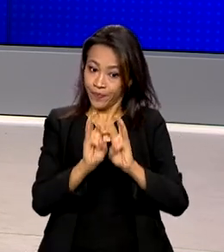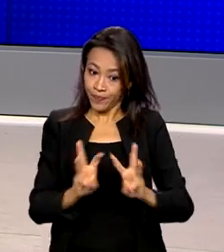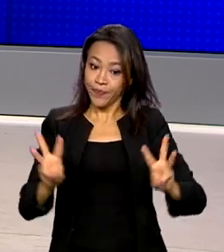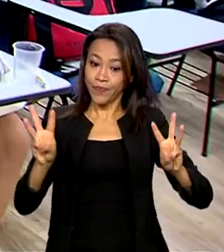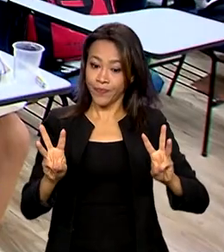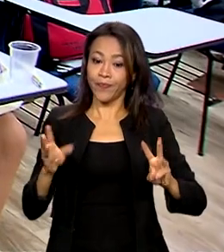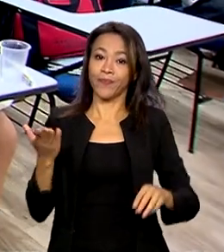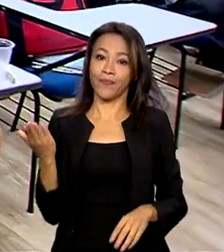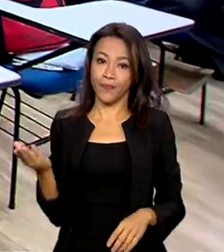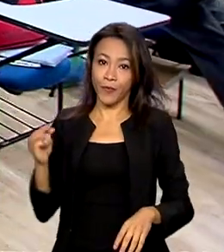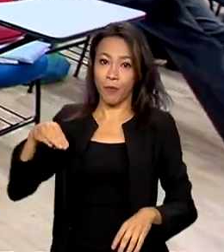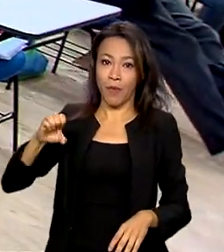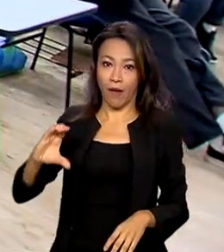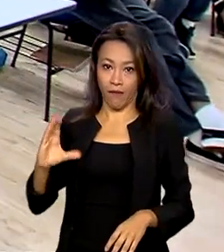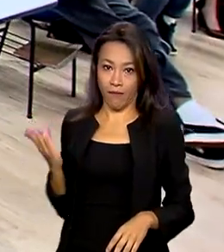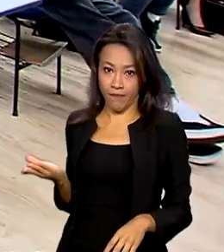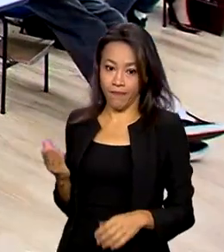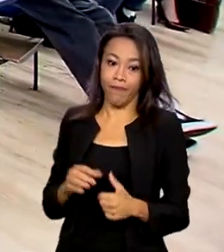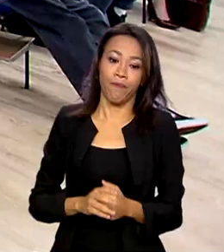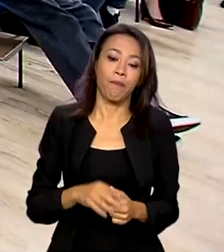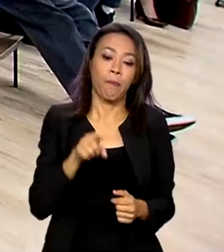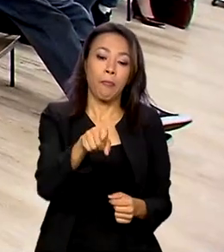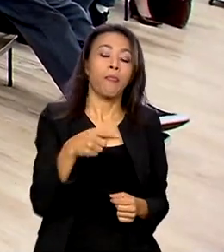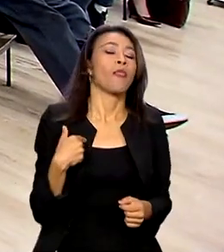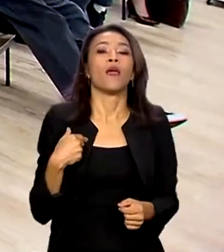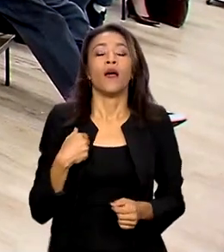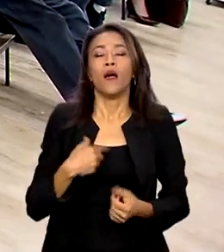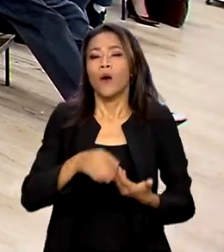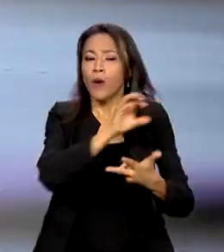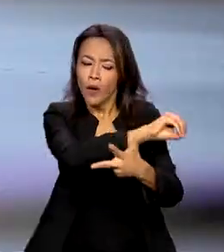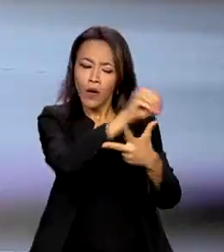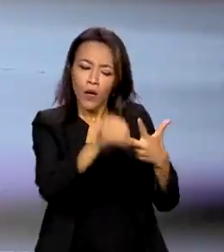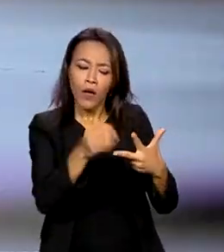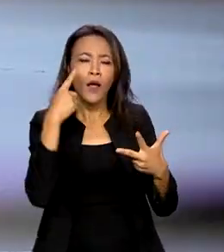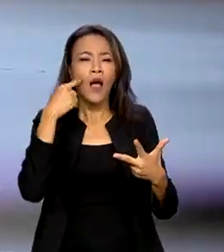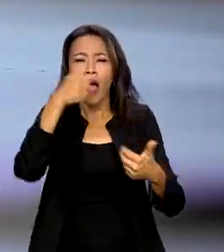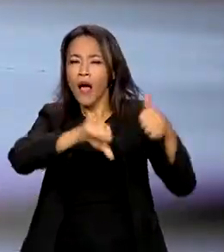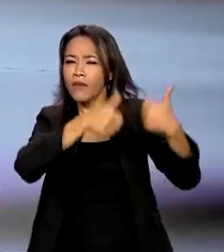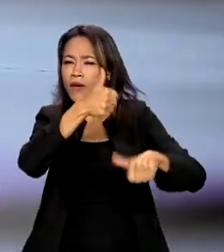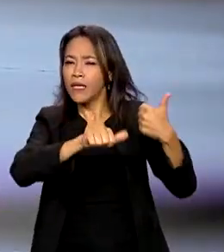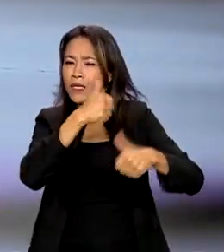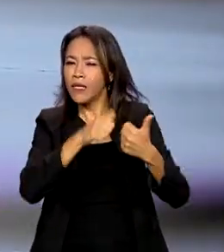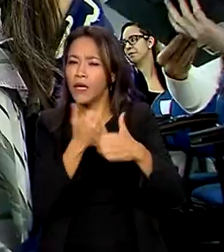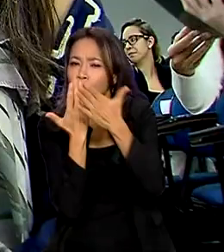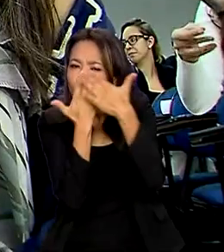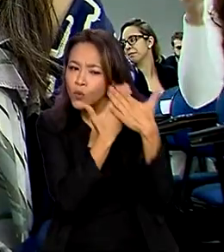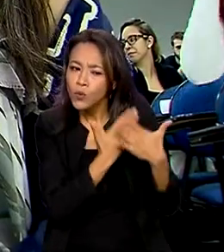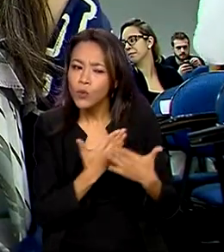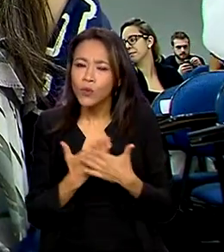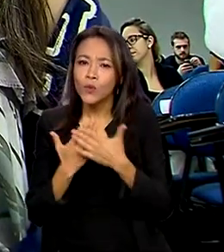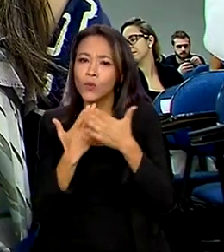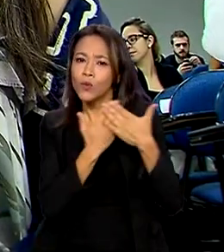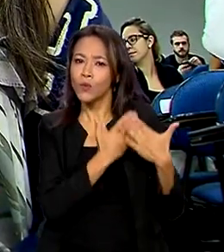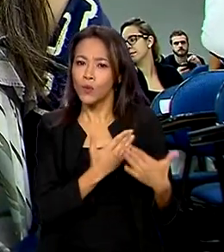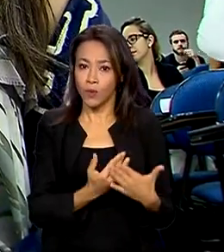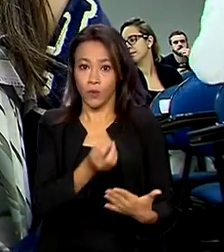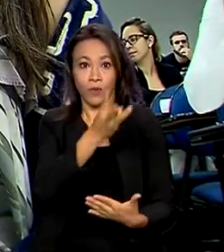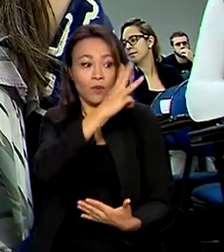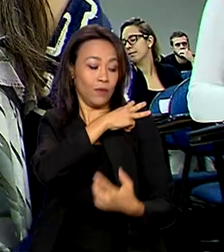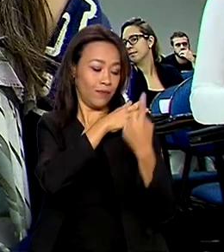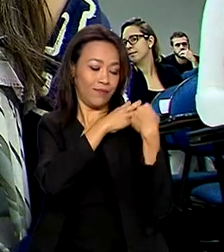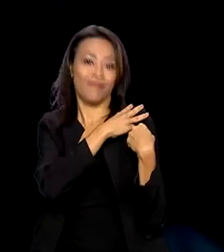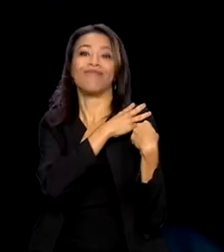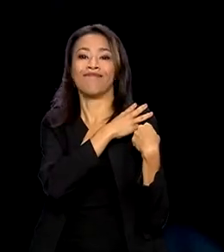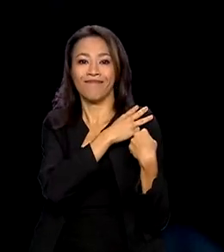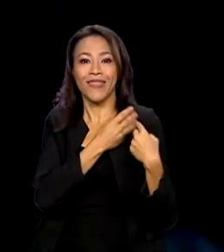internet o Enem avalia o desempenho dos estudantes ao final da Educação Básica e é a principal porta